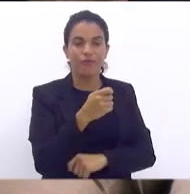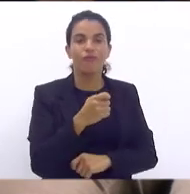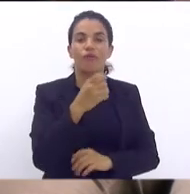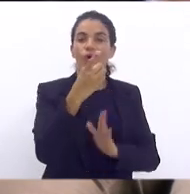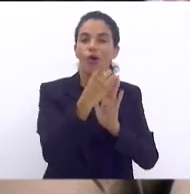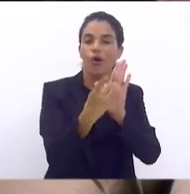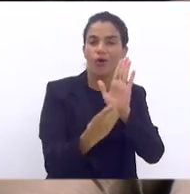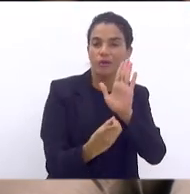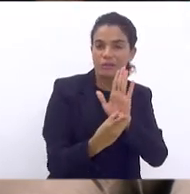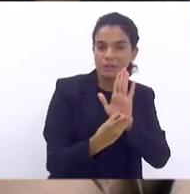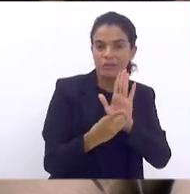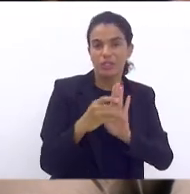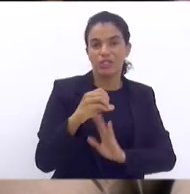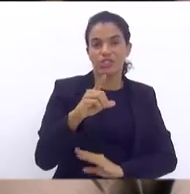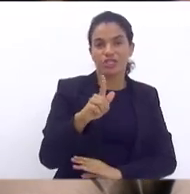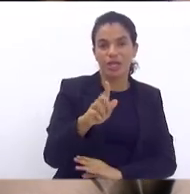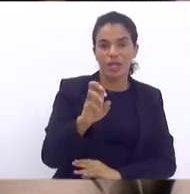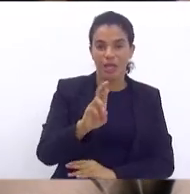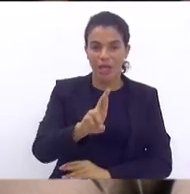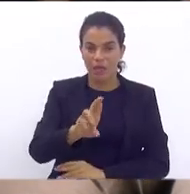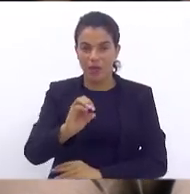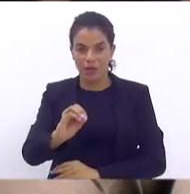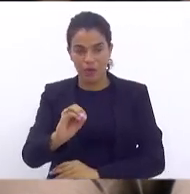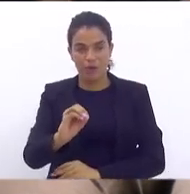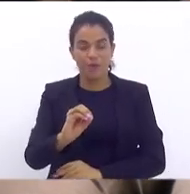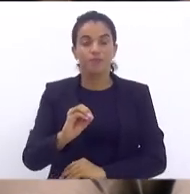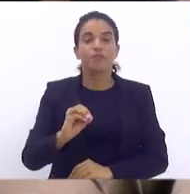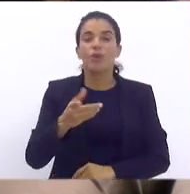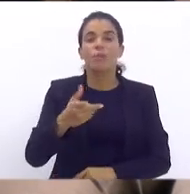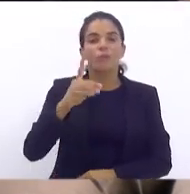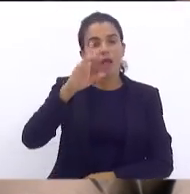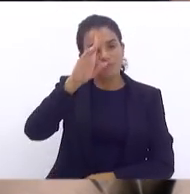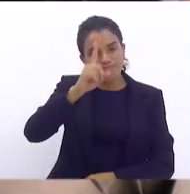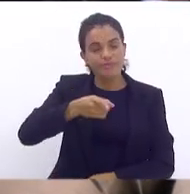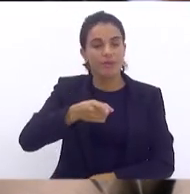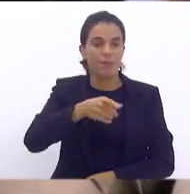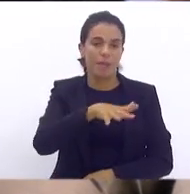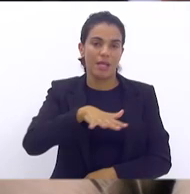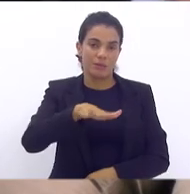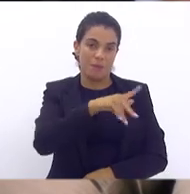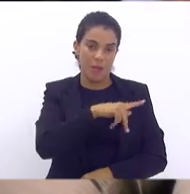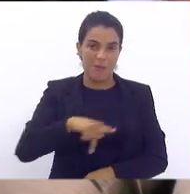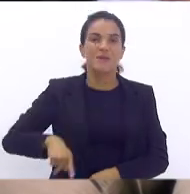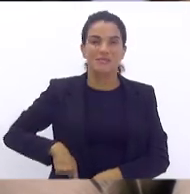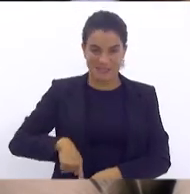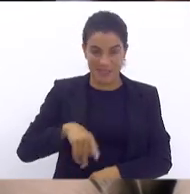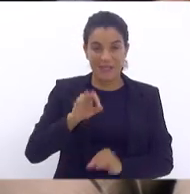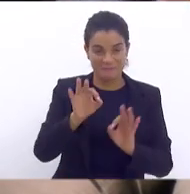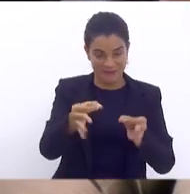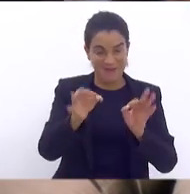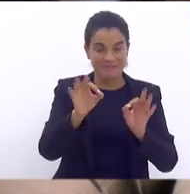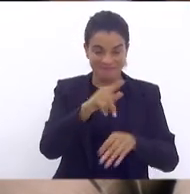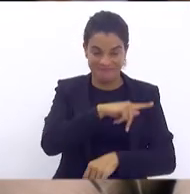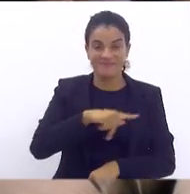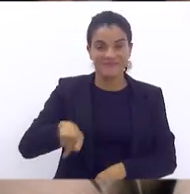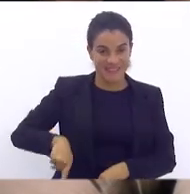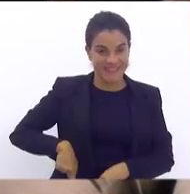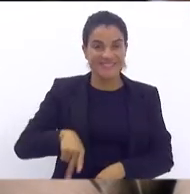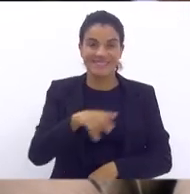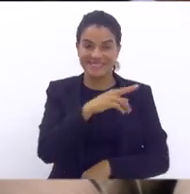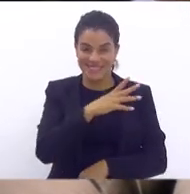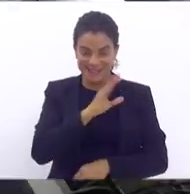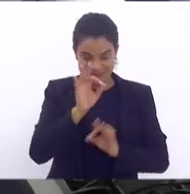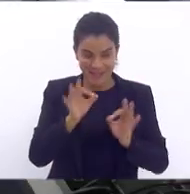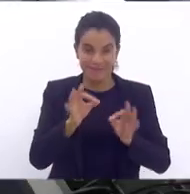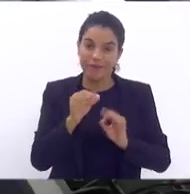uma GLO específica para esse fim, tá? Pelo presidente da República. Só o presidente da República tem esse não poder. Não